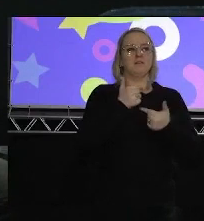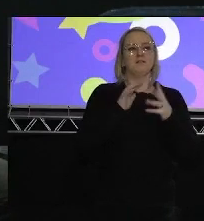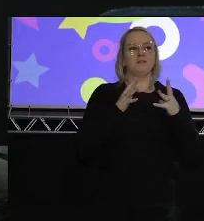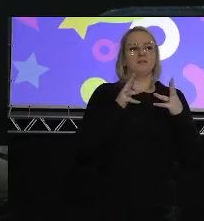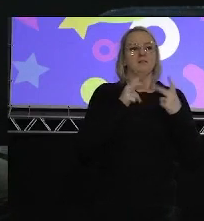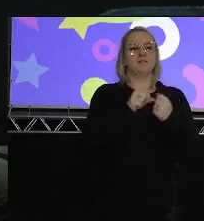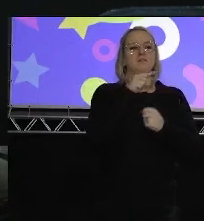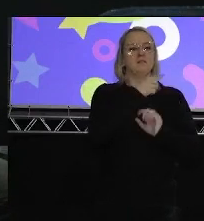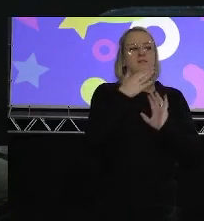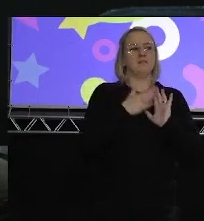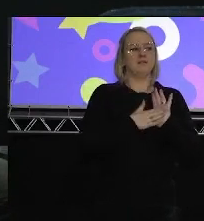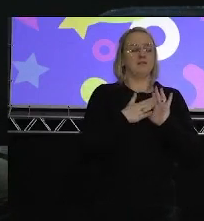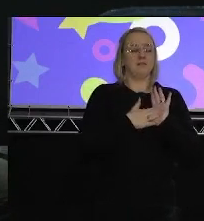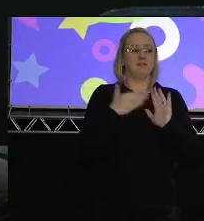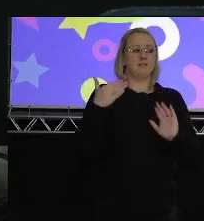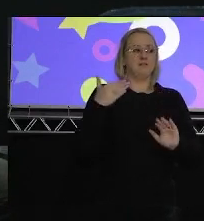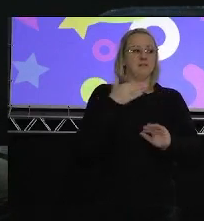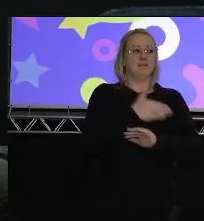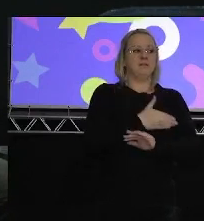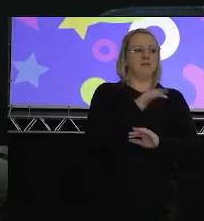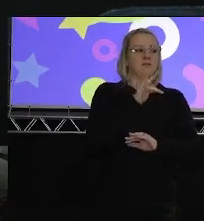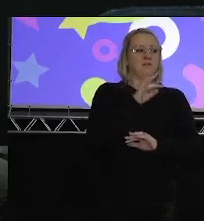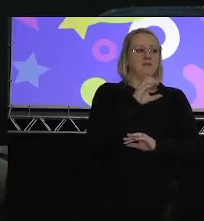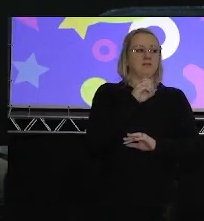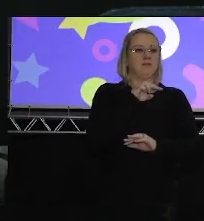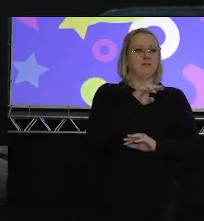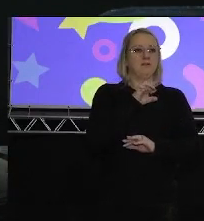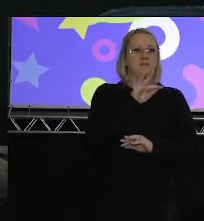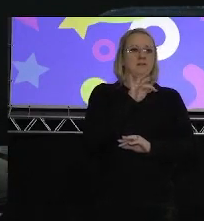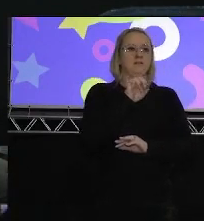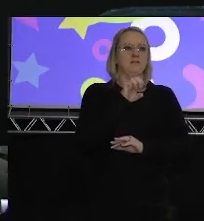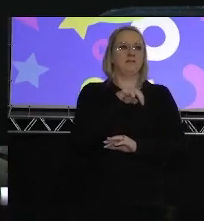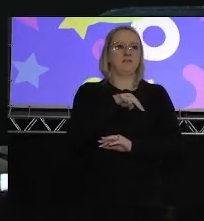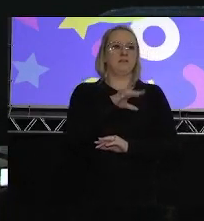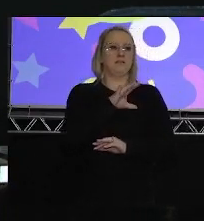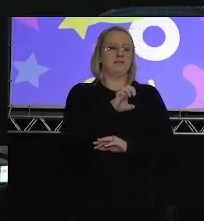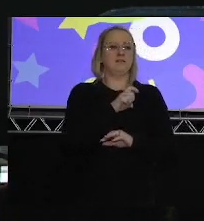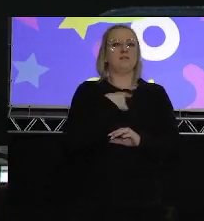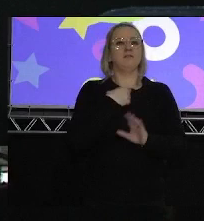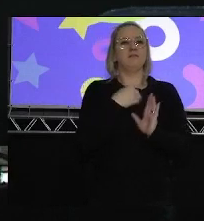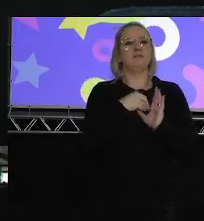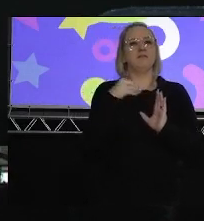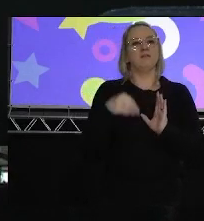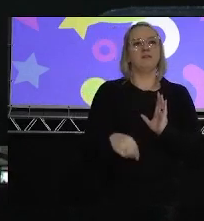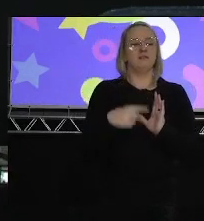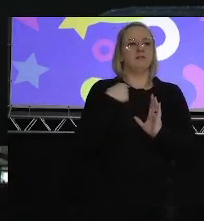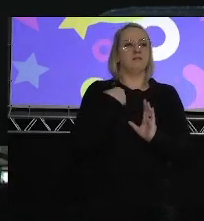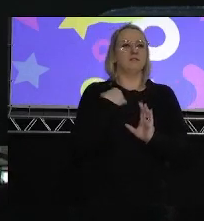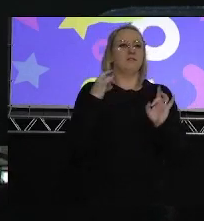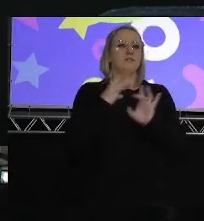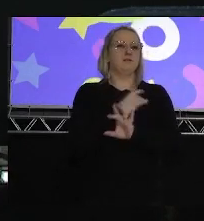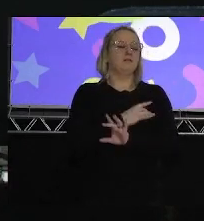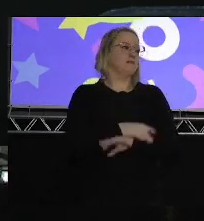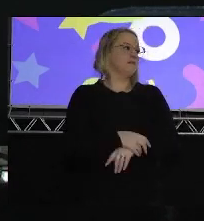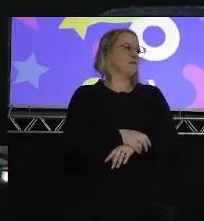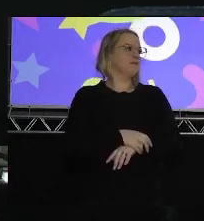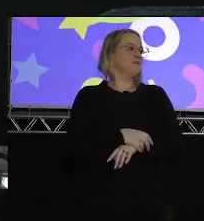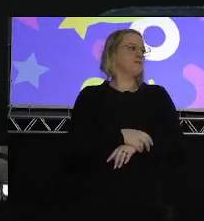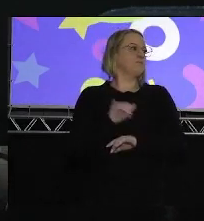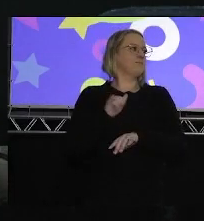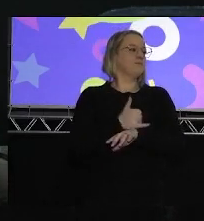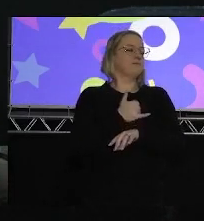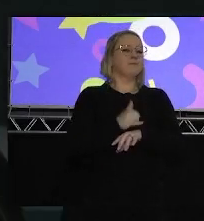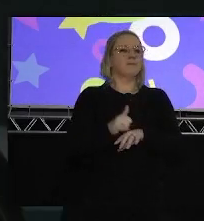essas propostas que entram pelo Confluence, elas caem no que a gente chamou de Strategy Backlog. É um backlog